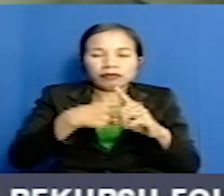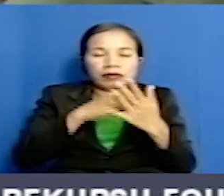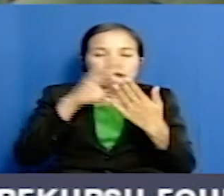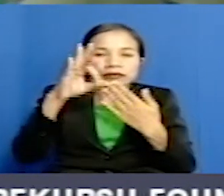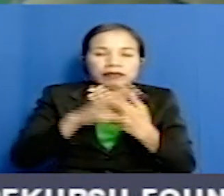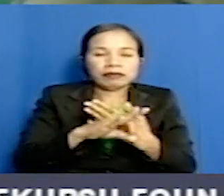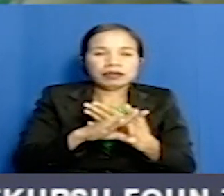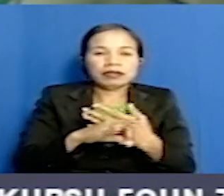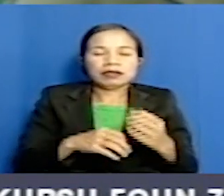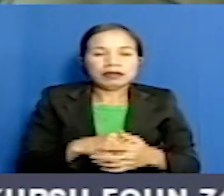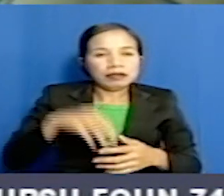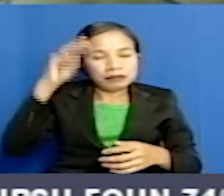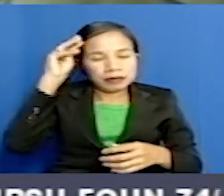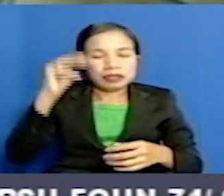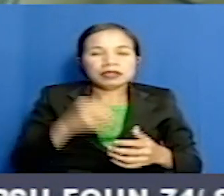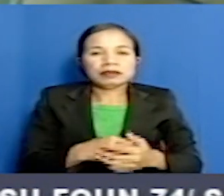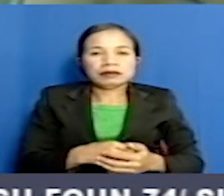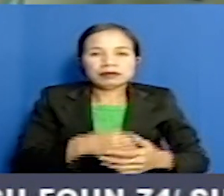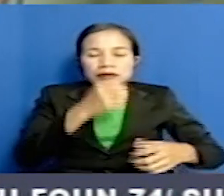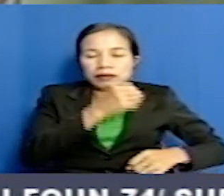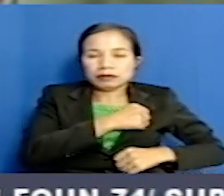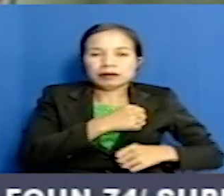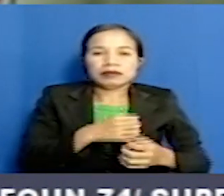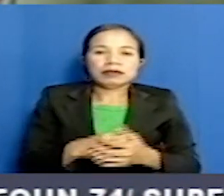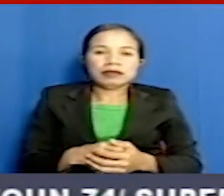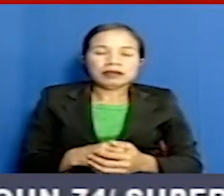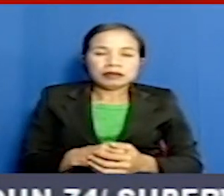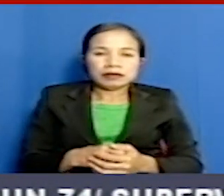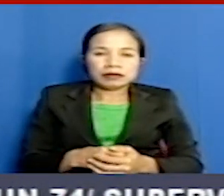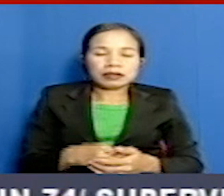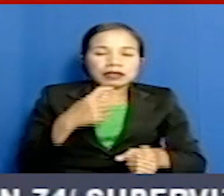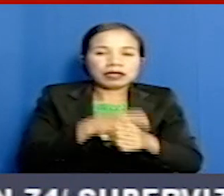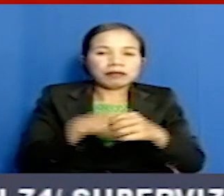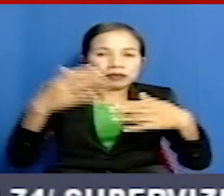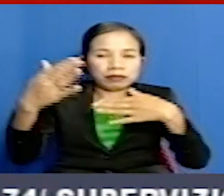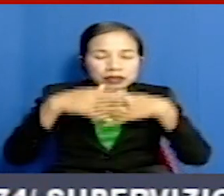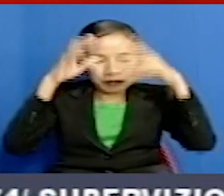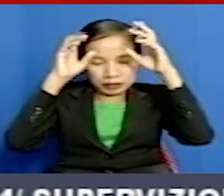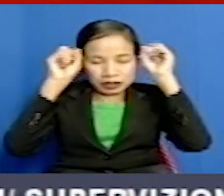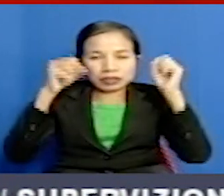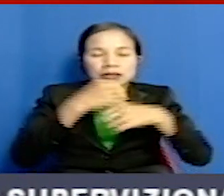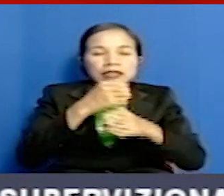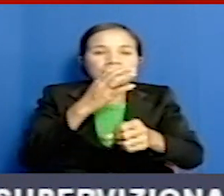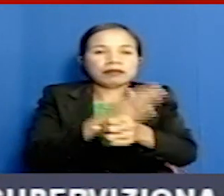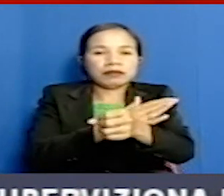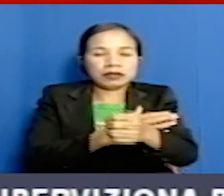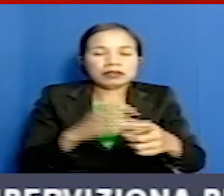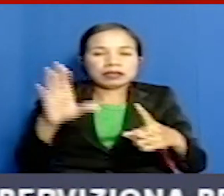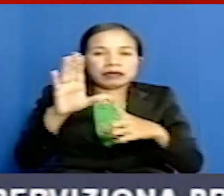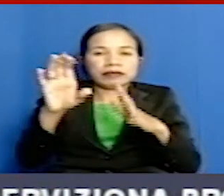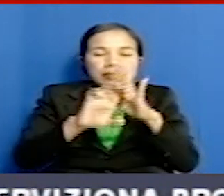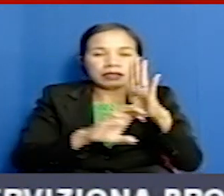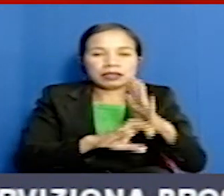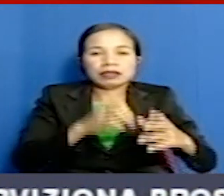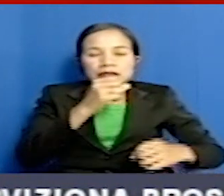Ministro de Defesa Filomeno Paixão confirma e a tempo besse presidente da República se rala promoção da chefe de Estado